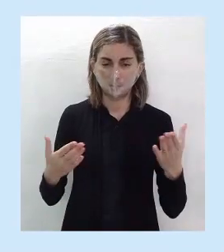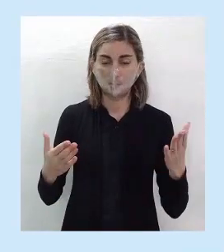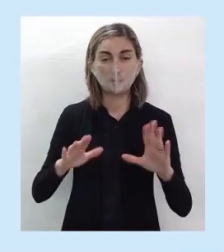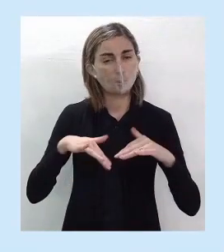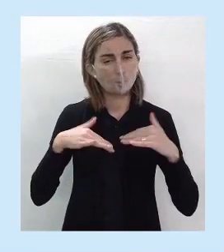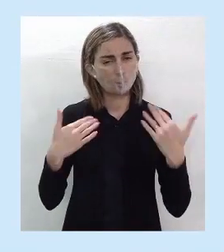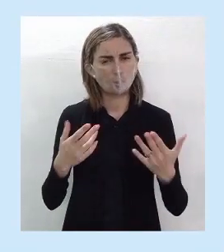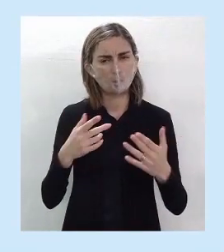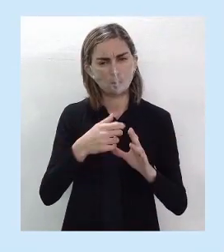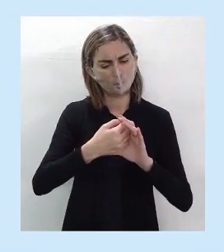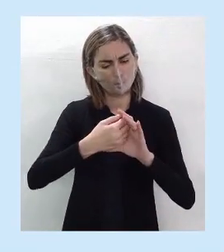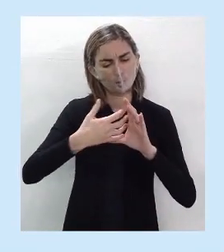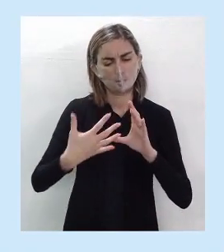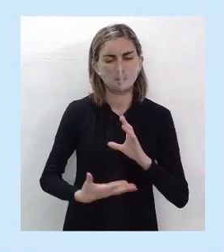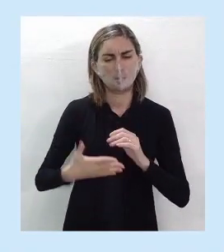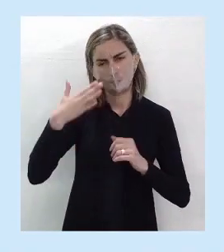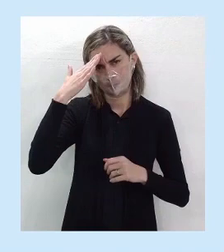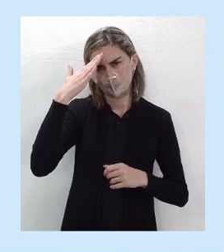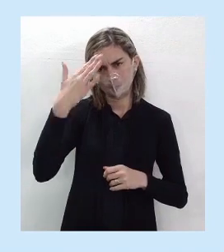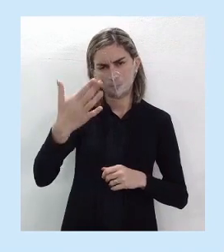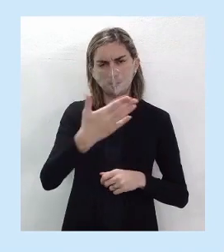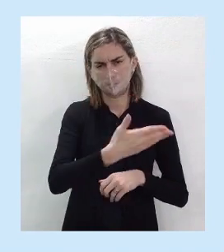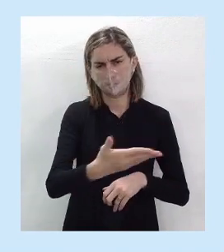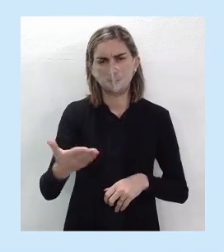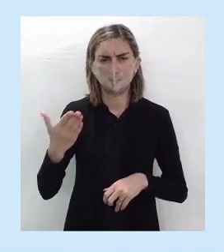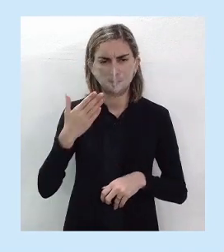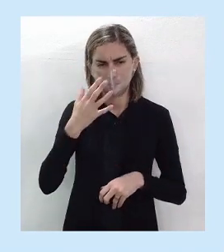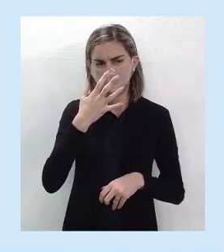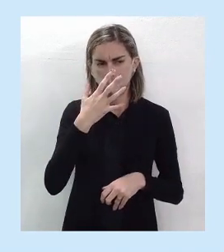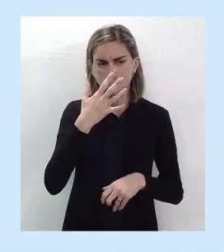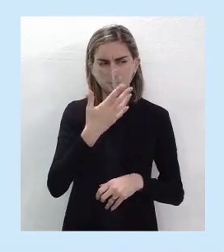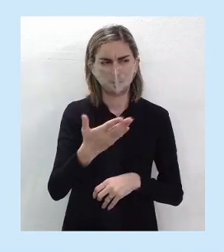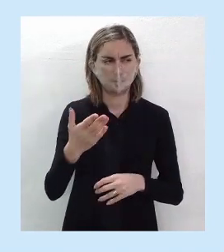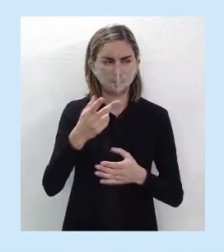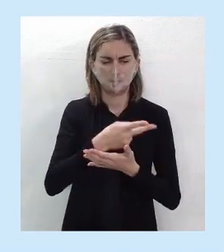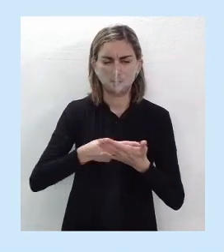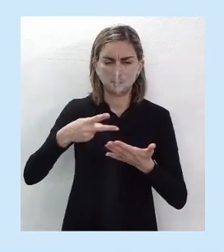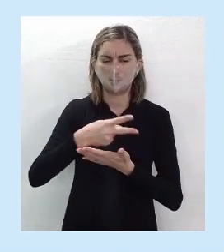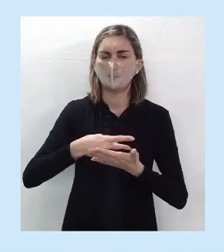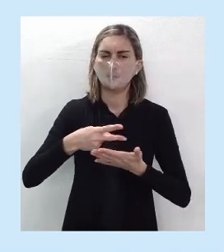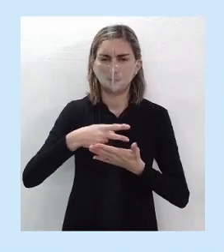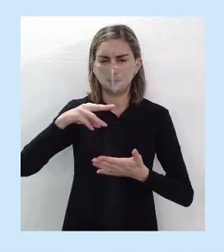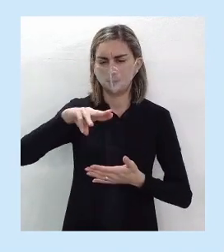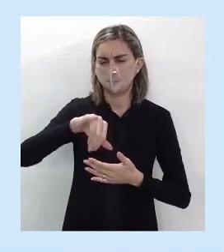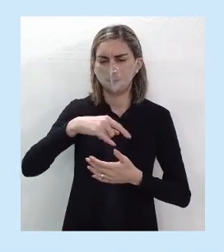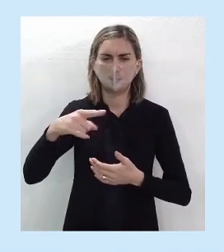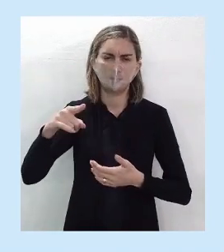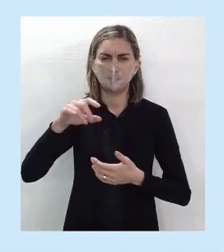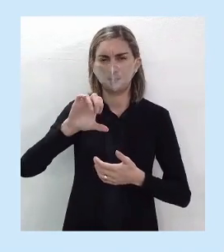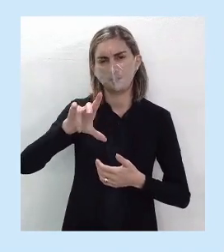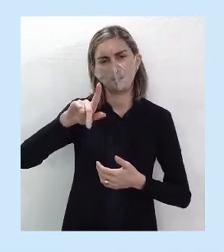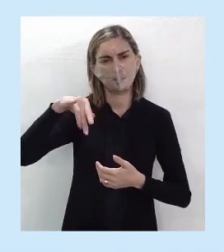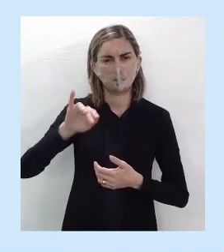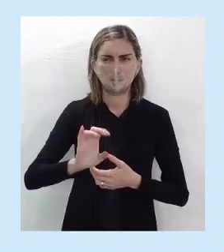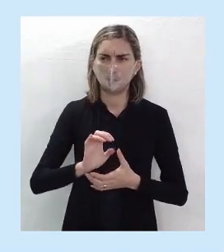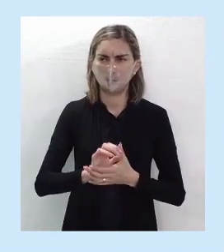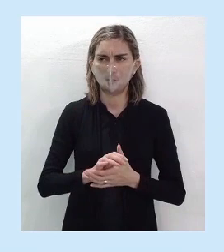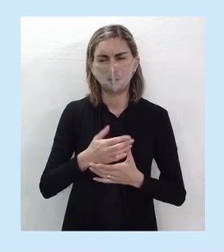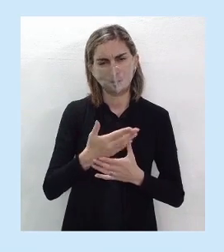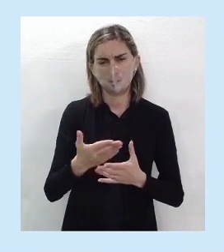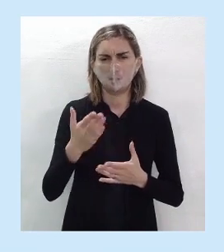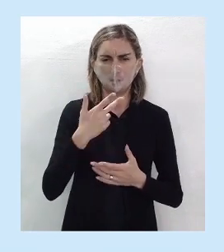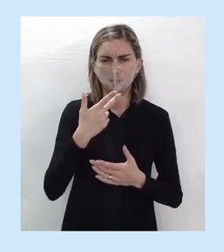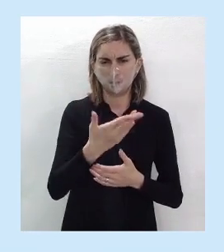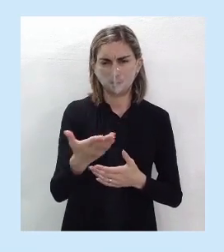Qual é a característica principal que a gente observa no poema Missão Clipe? Eu digo